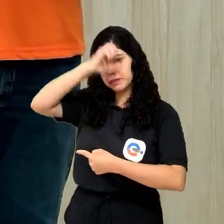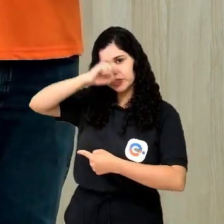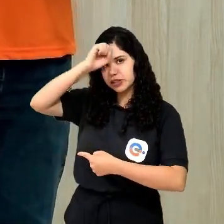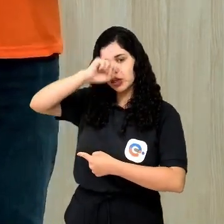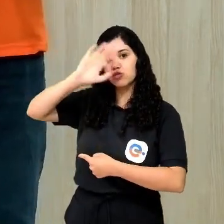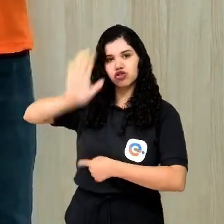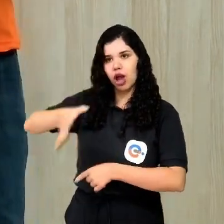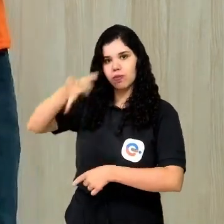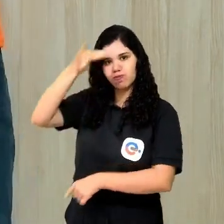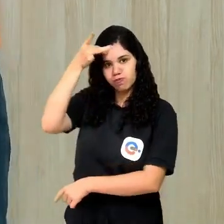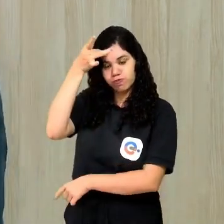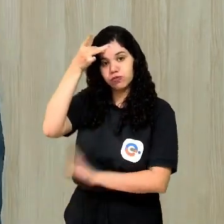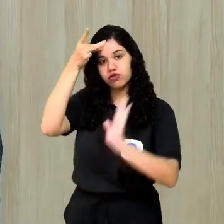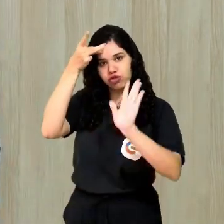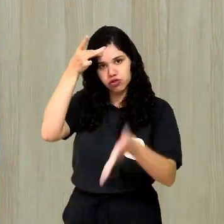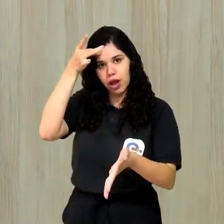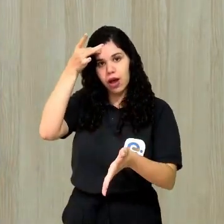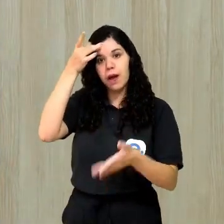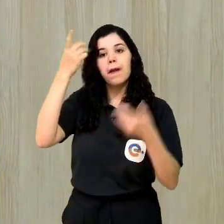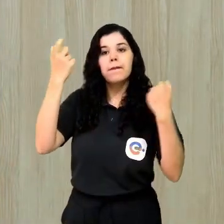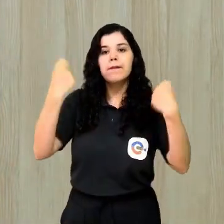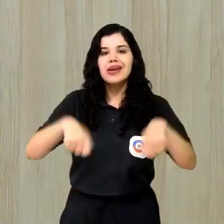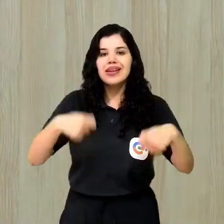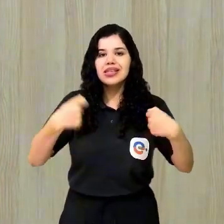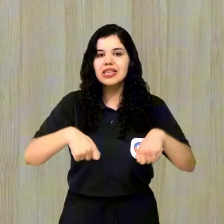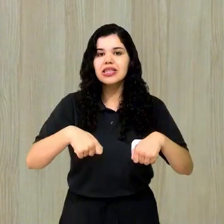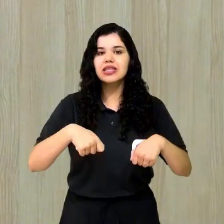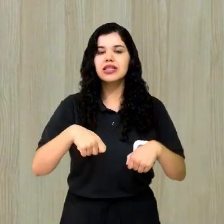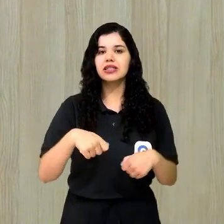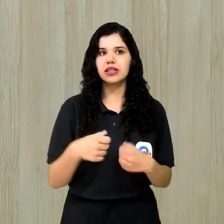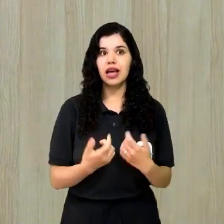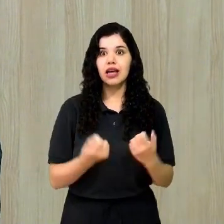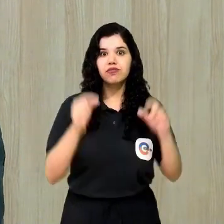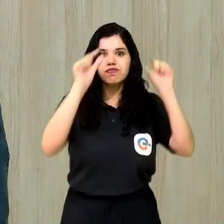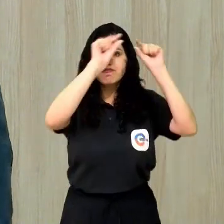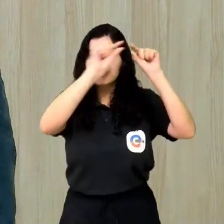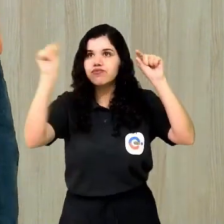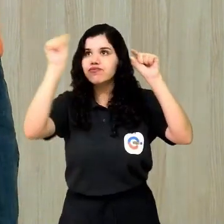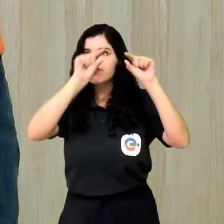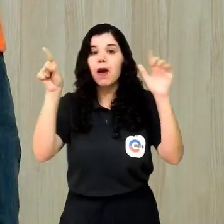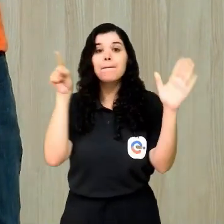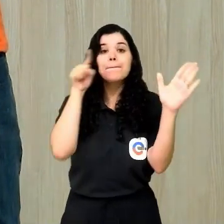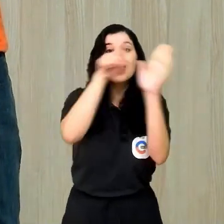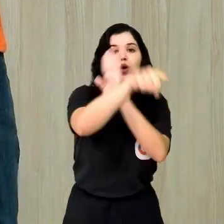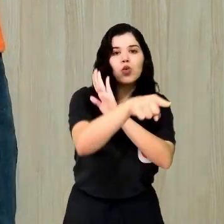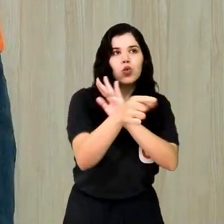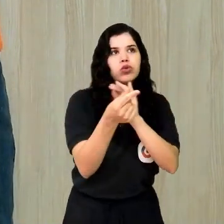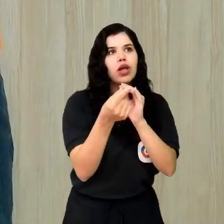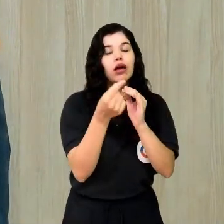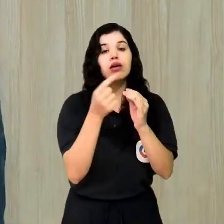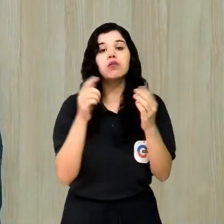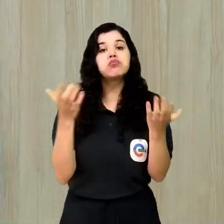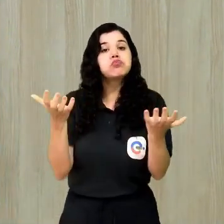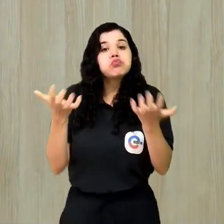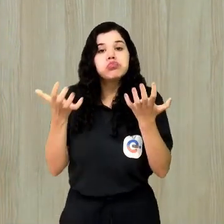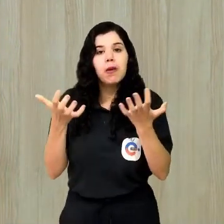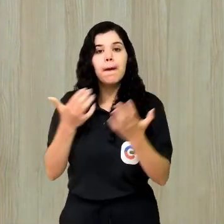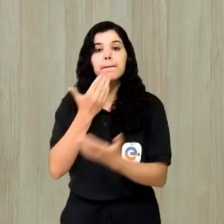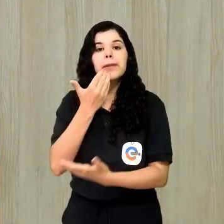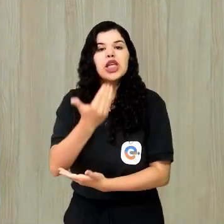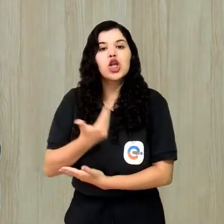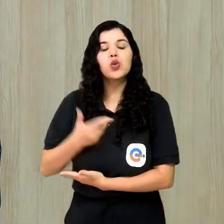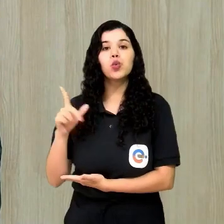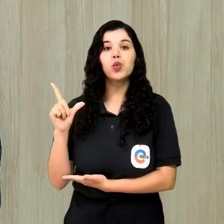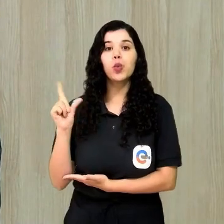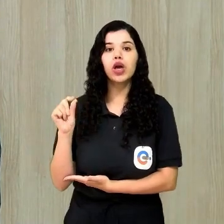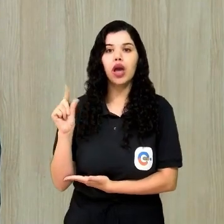aí craques, marcar qual é a pergunta. O que é que a questão quer de mim? A